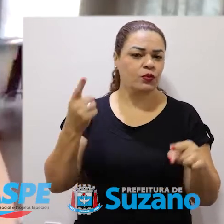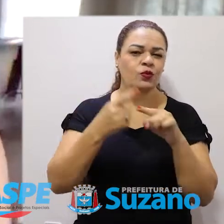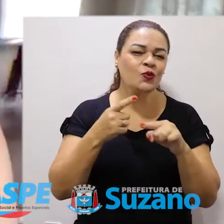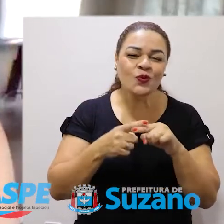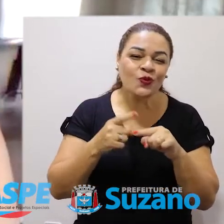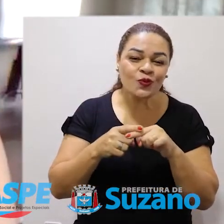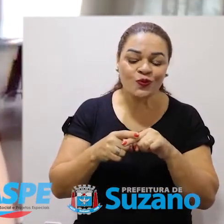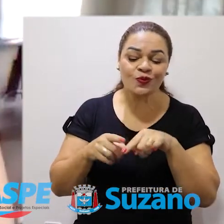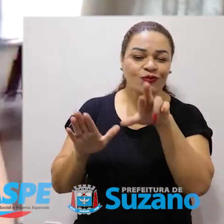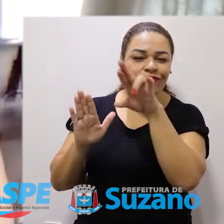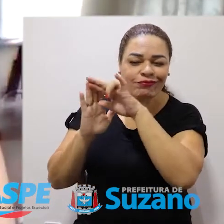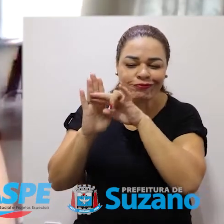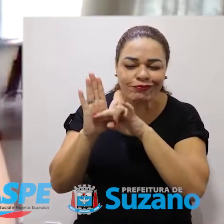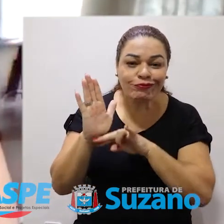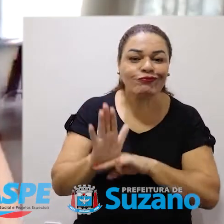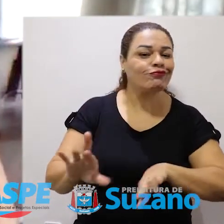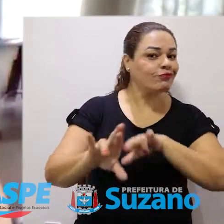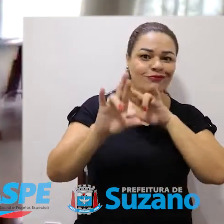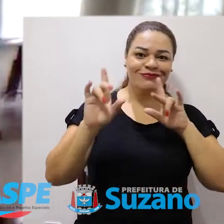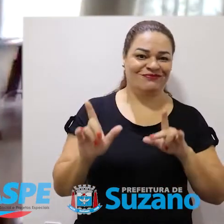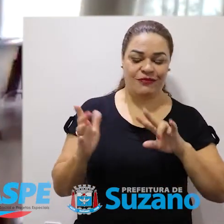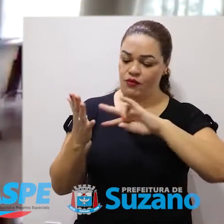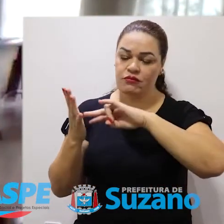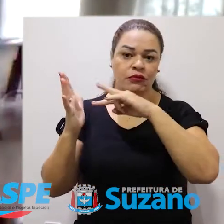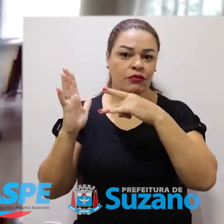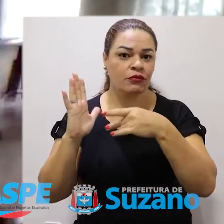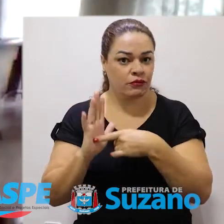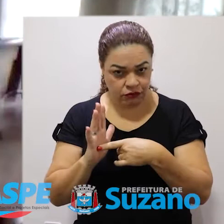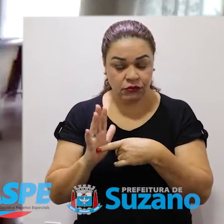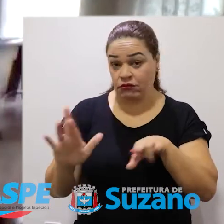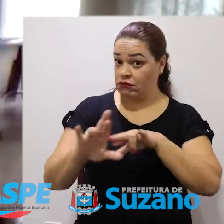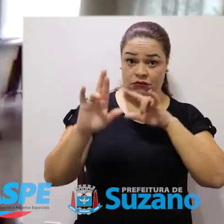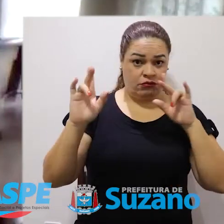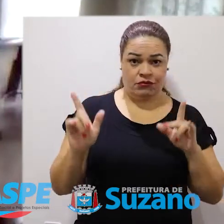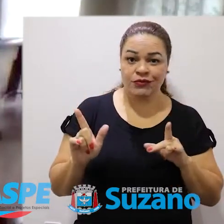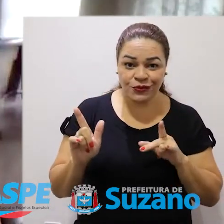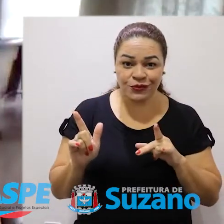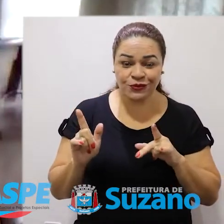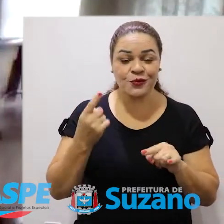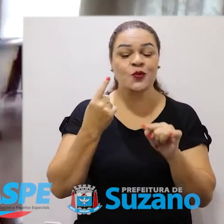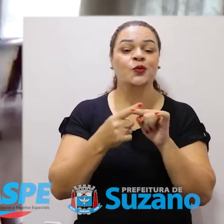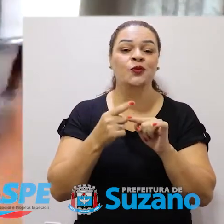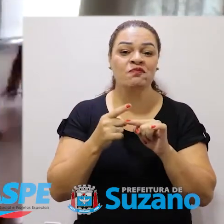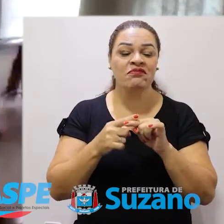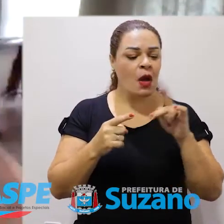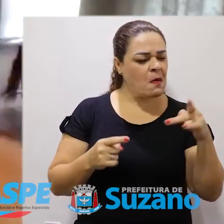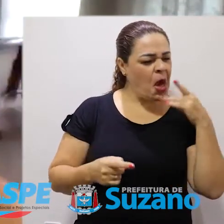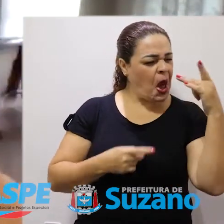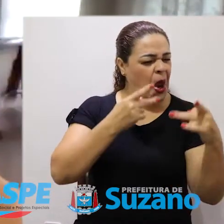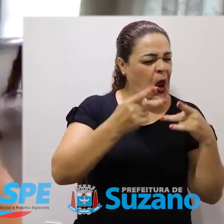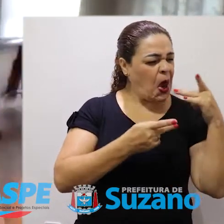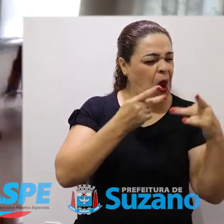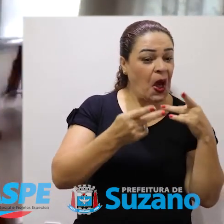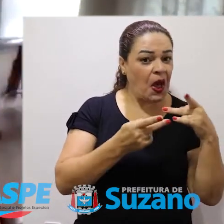ali, ele não vai dar o significado que o autor talvez gostaria de ter quando ele disse o que ele disse